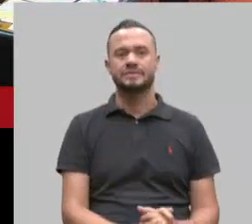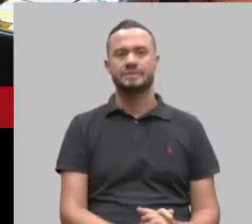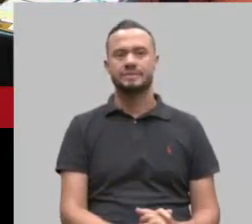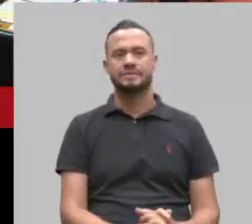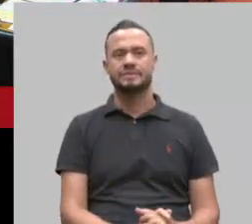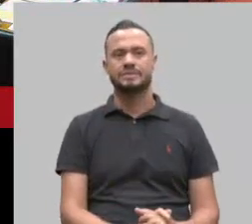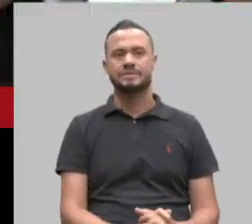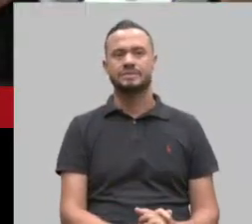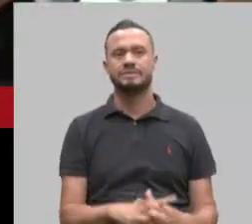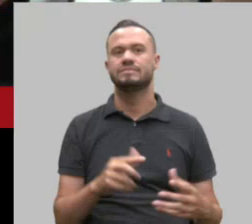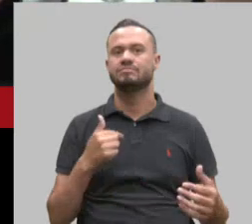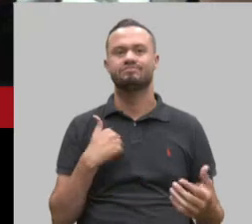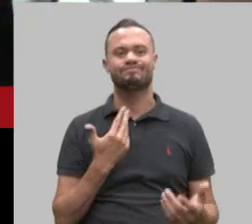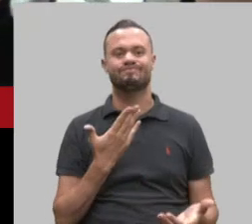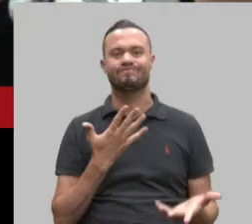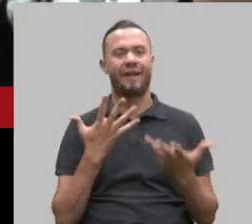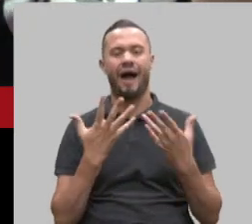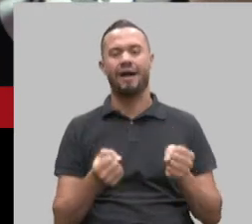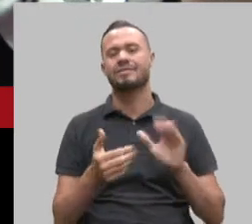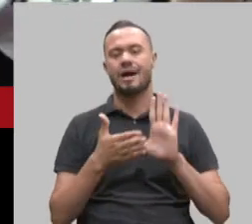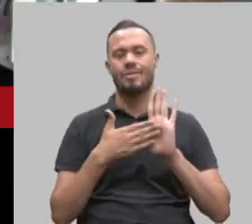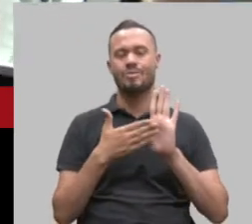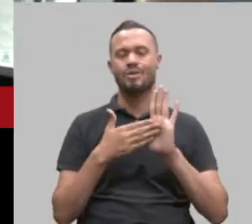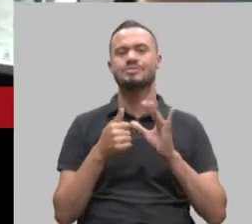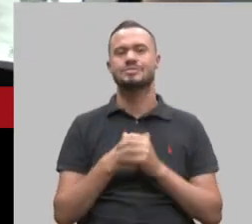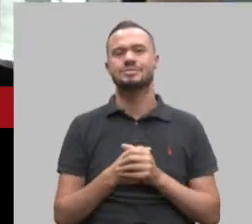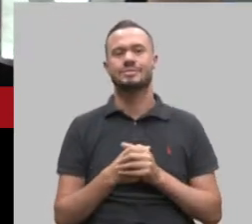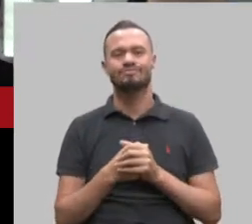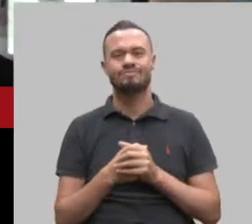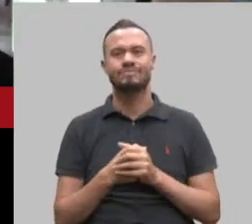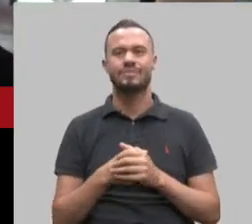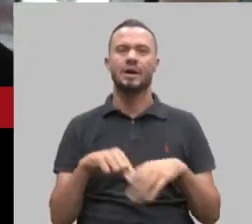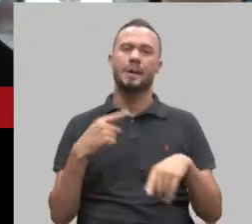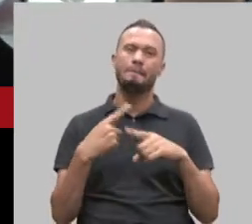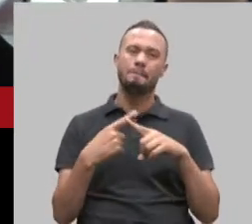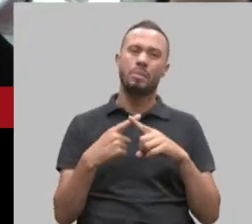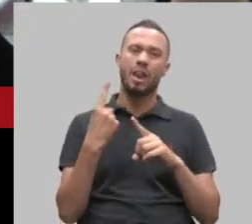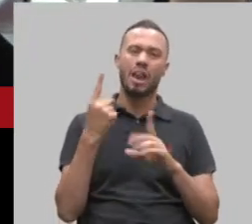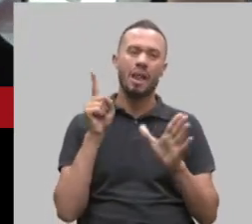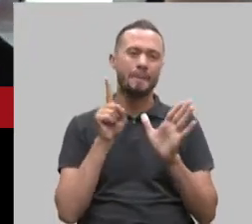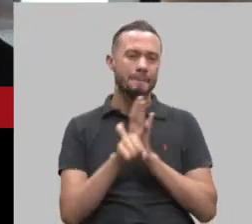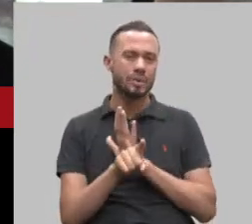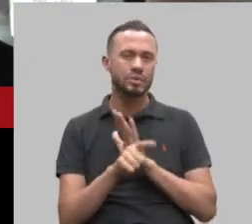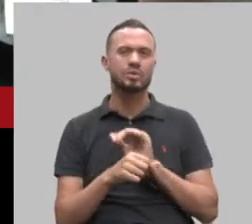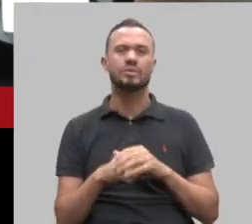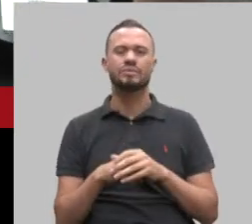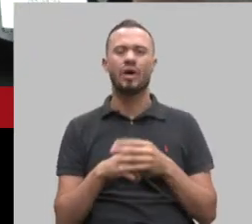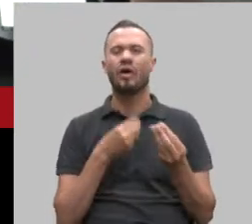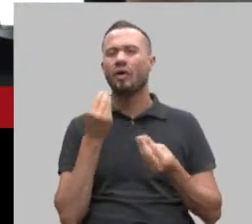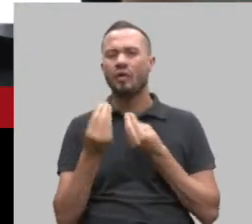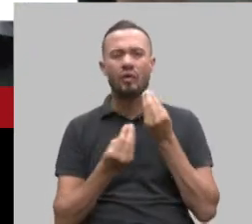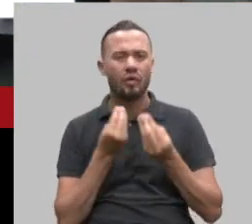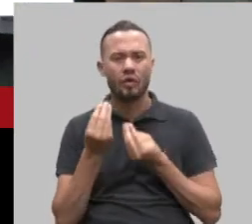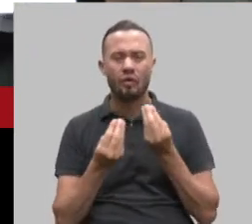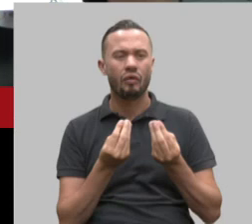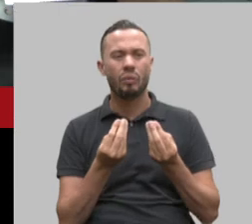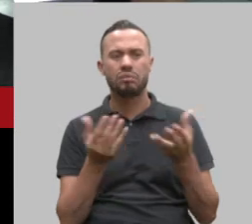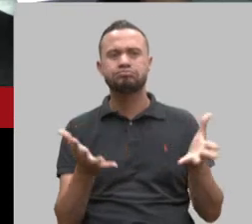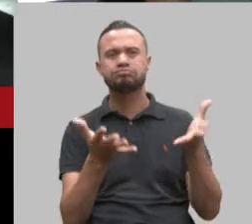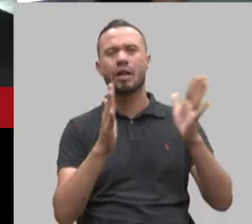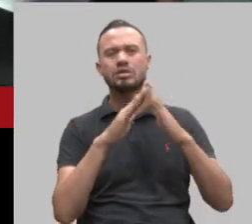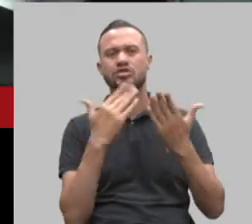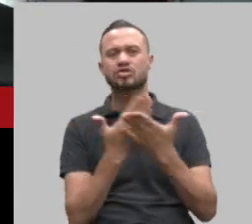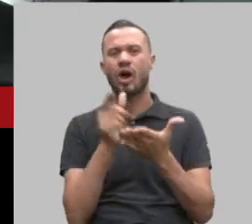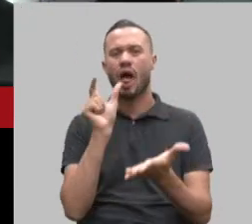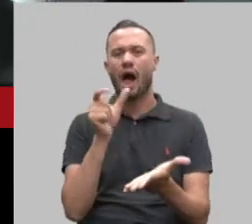priorização dessa proposta pois ela possui uma pergunta o como como contemplar as escolas com aplicativo e